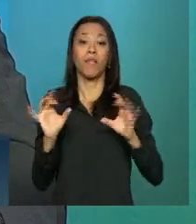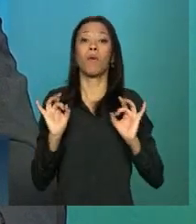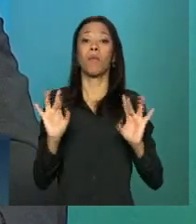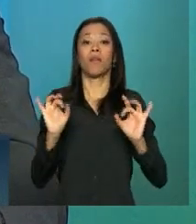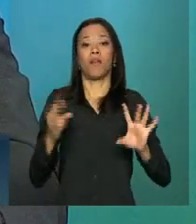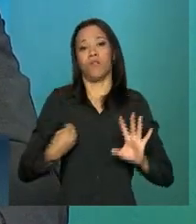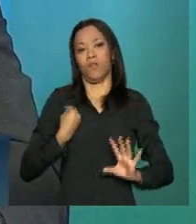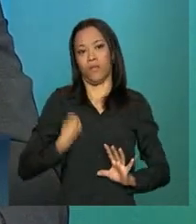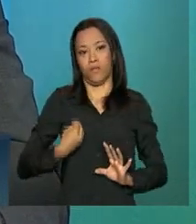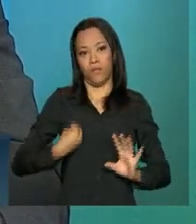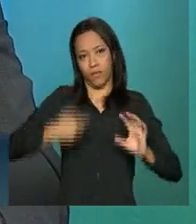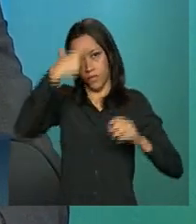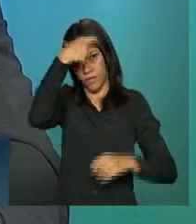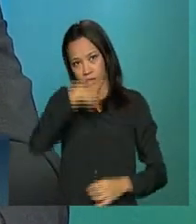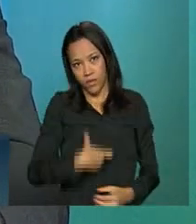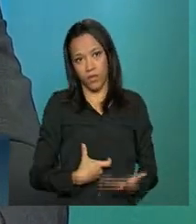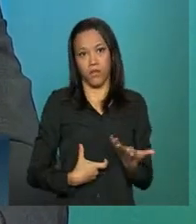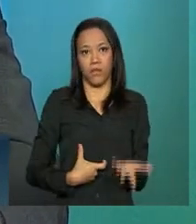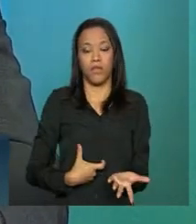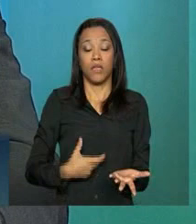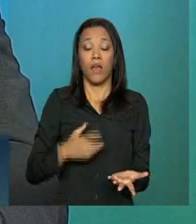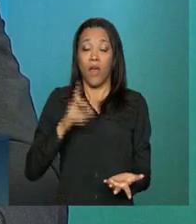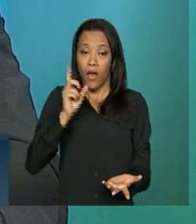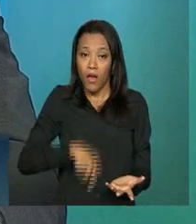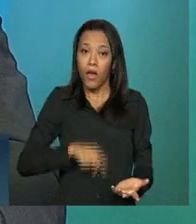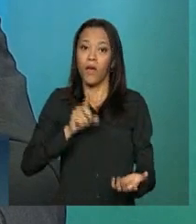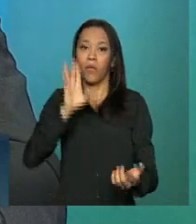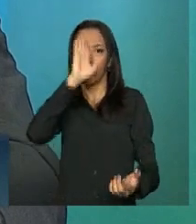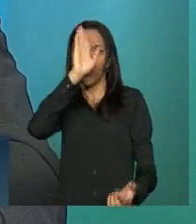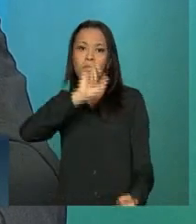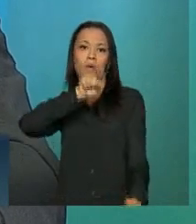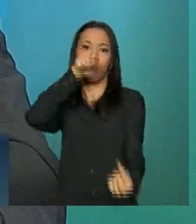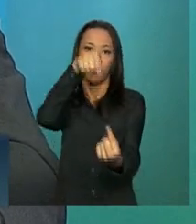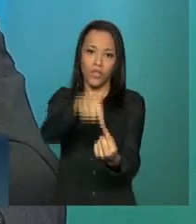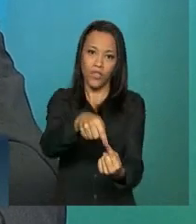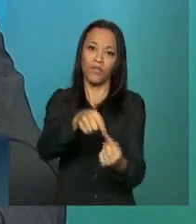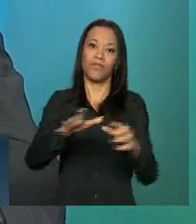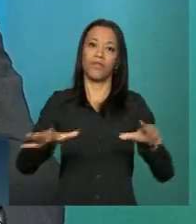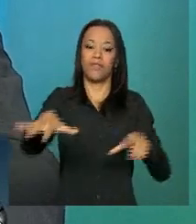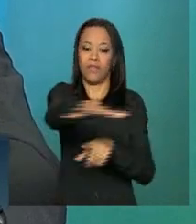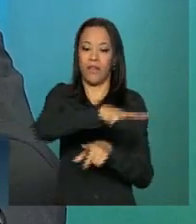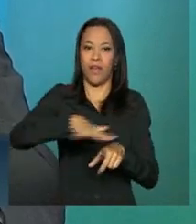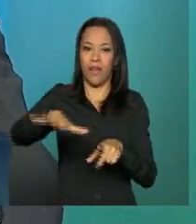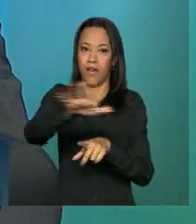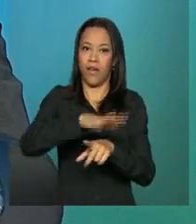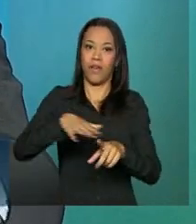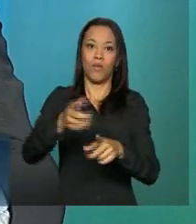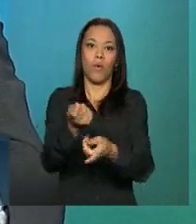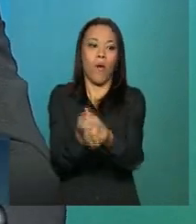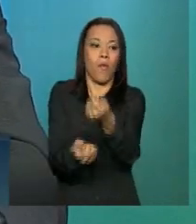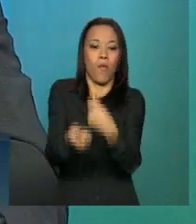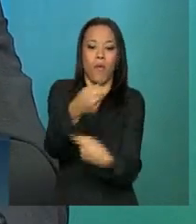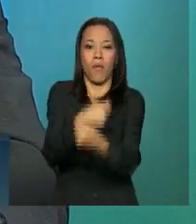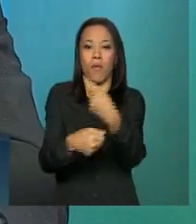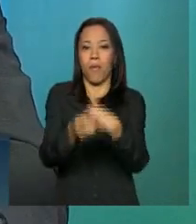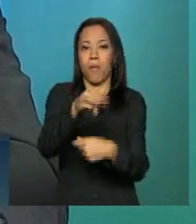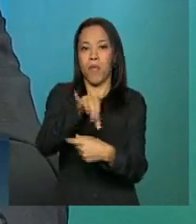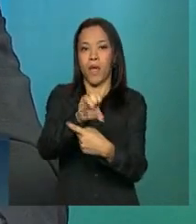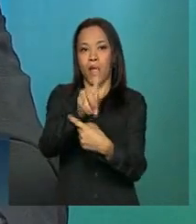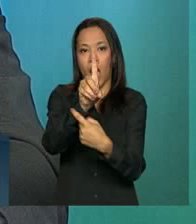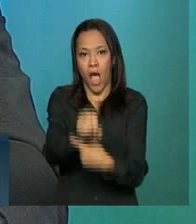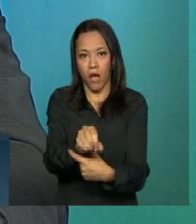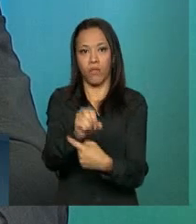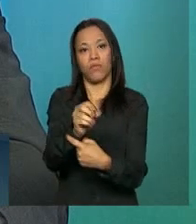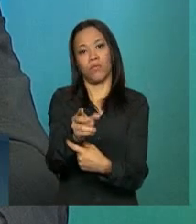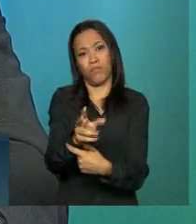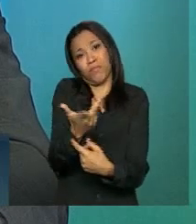E é um dos papéis, exatamente, do mercado financeiro, de quando você tem uma economia